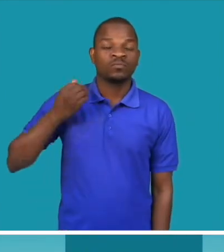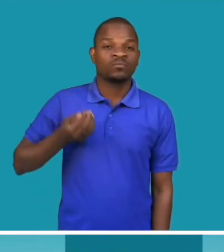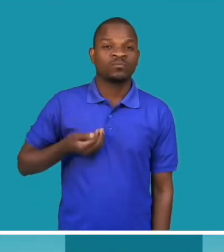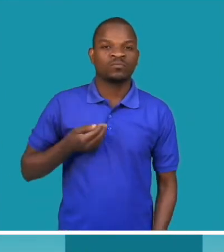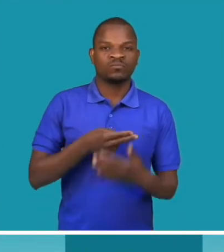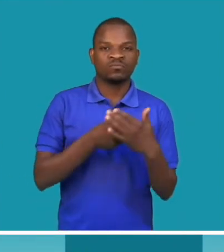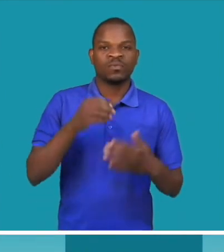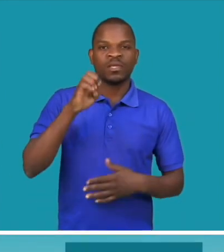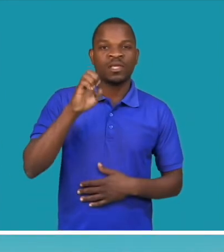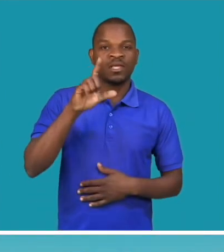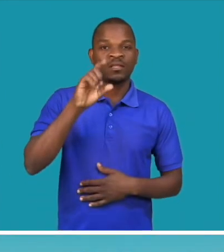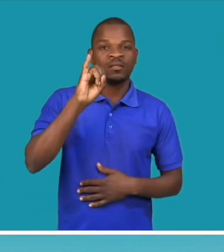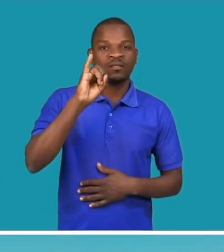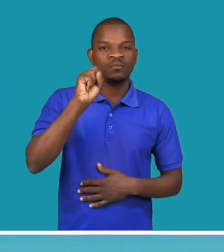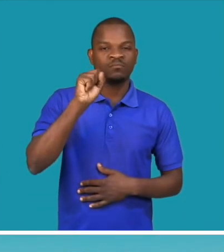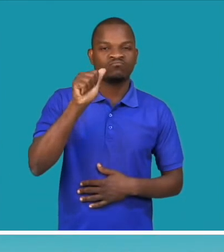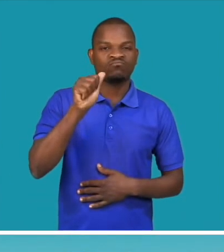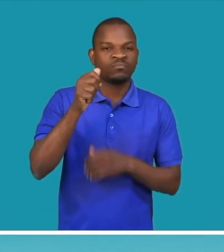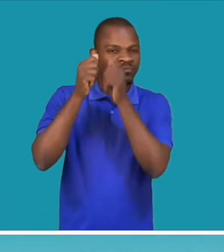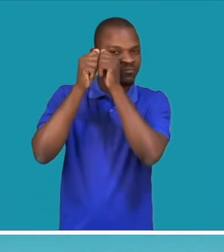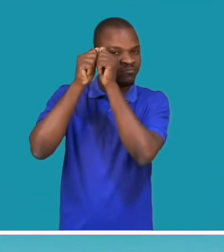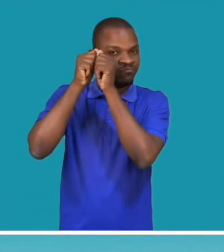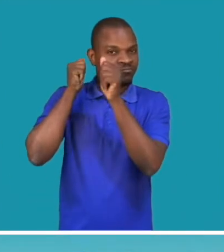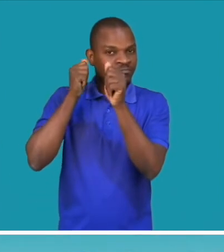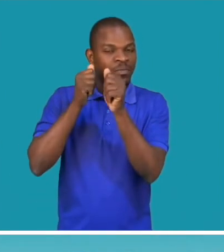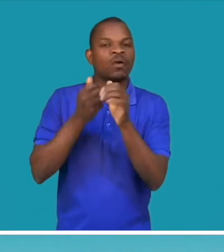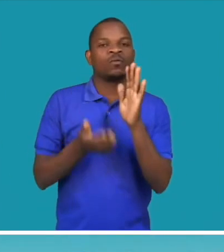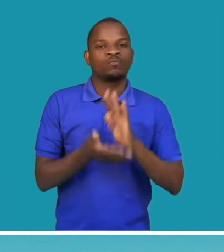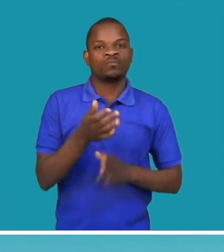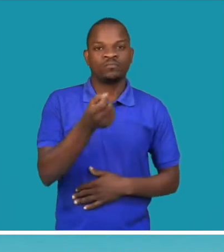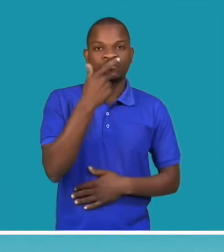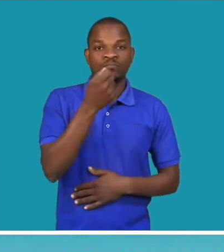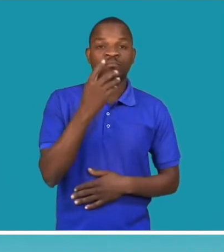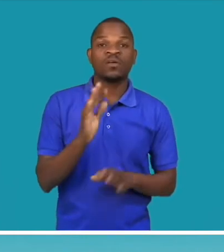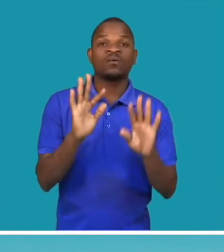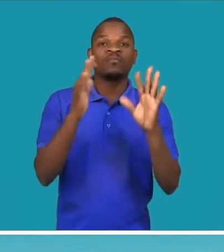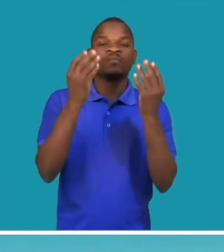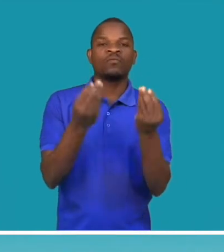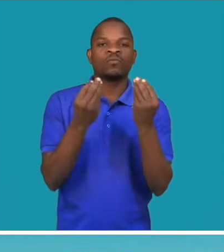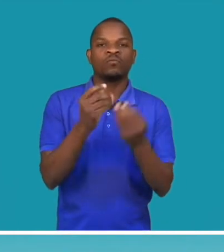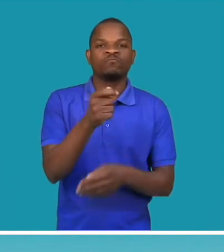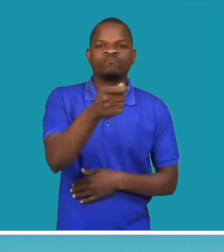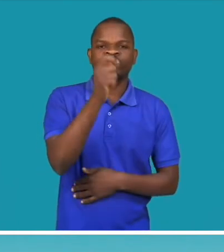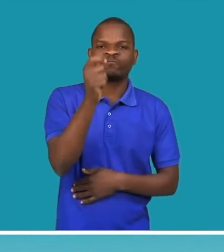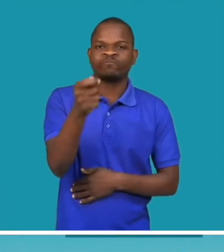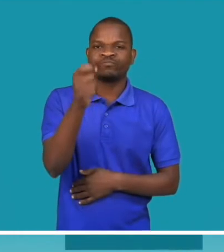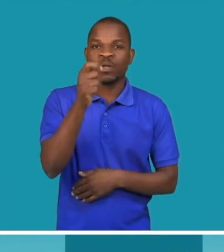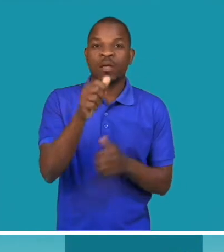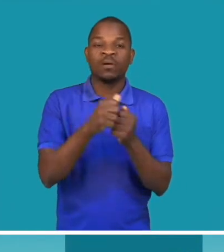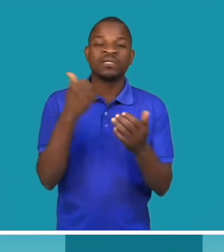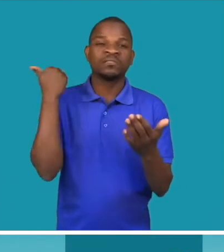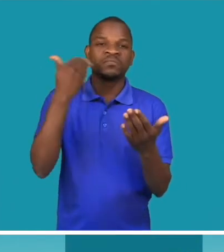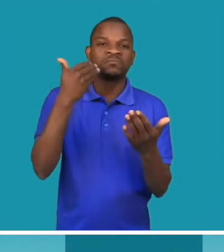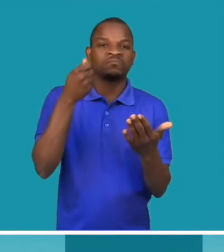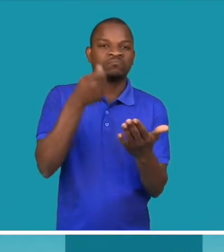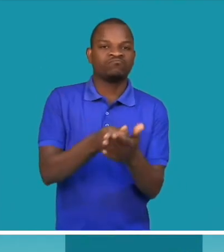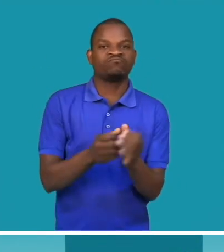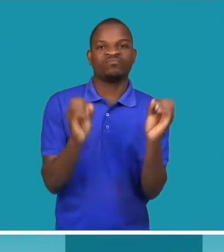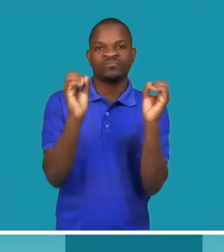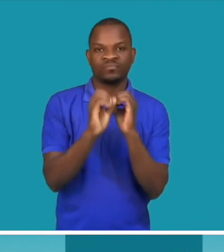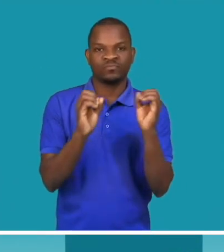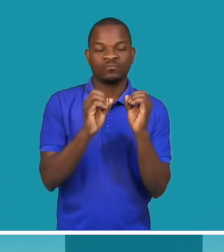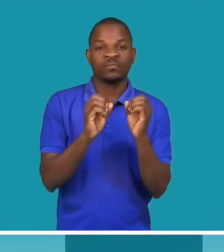Elisa Bernardo é uma pessoa com deficiência mental. Está em tratamento. Sobrevive de biscatos. Nem sempre é